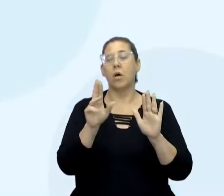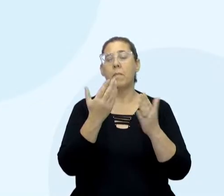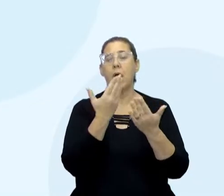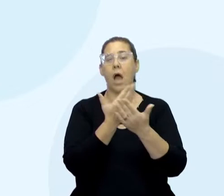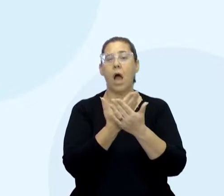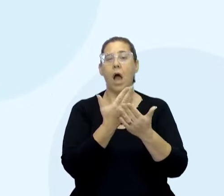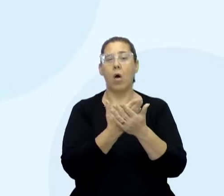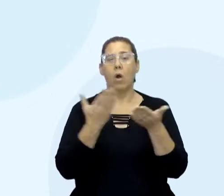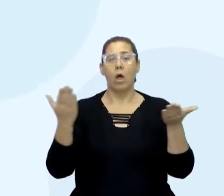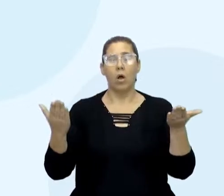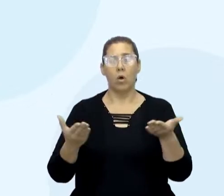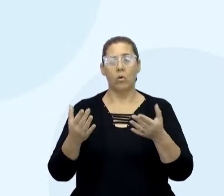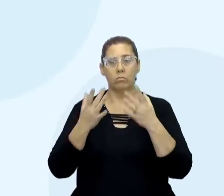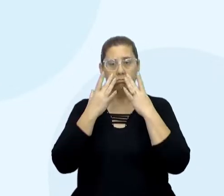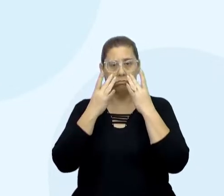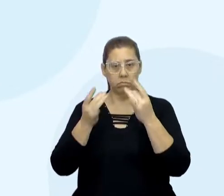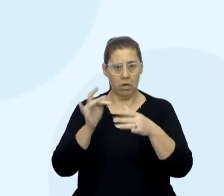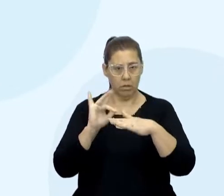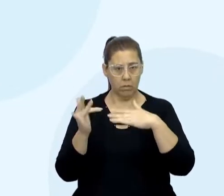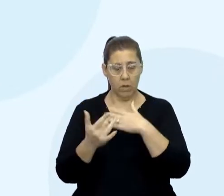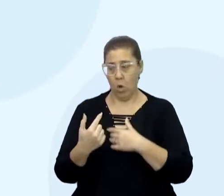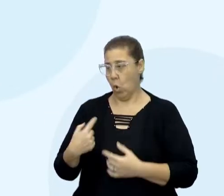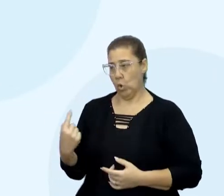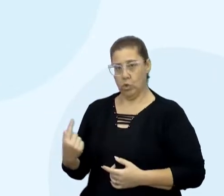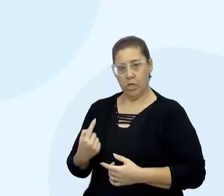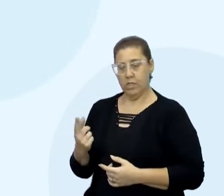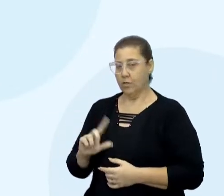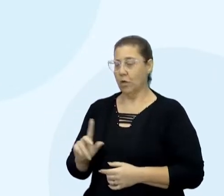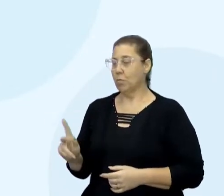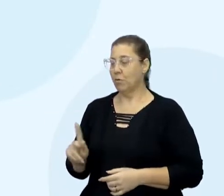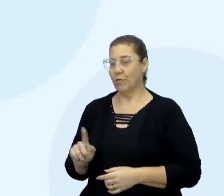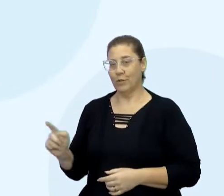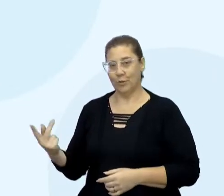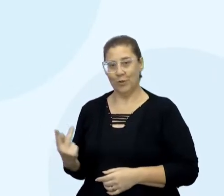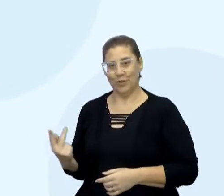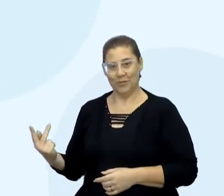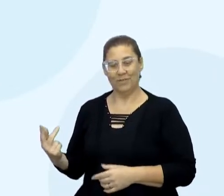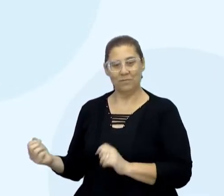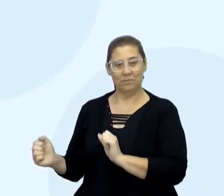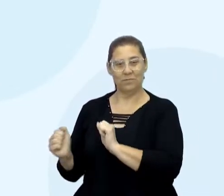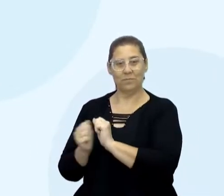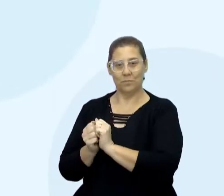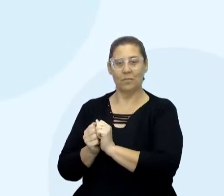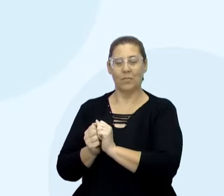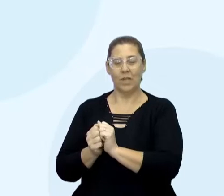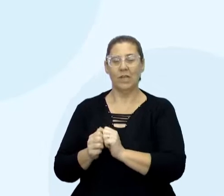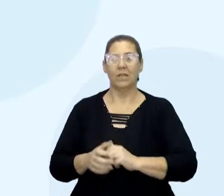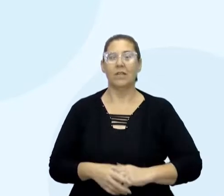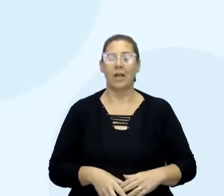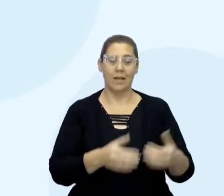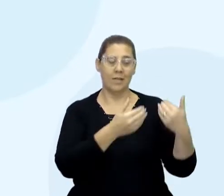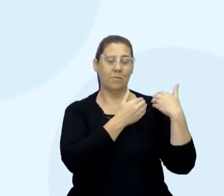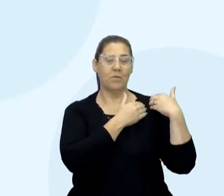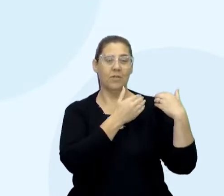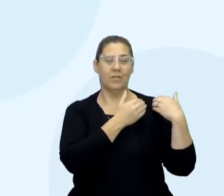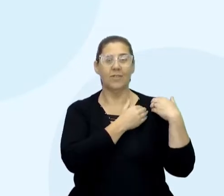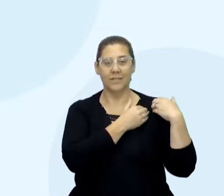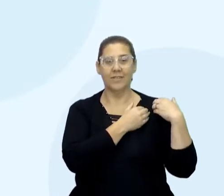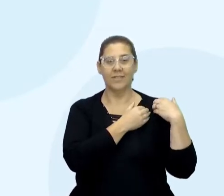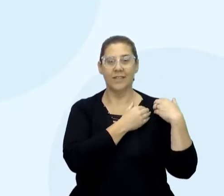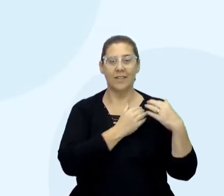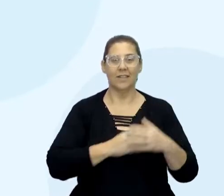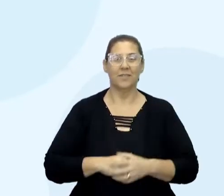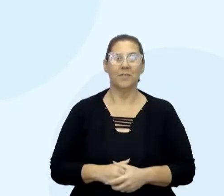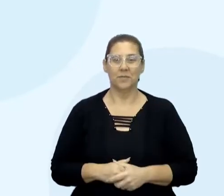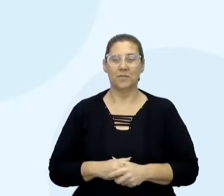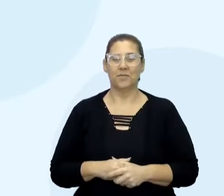Se Liga na Mídia. Tá bom? Não estou sozinho, o professor Mauro Farias é o dono desse componente. É nada, colocar em primeiro ali porque é cota É o